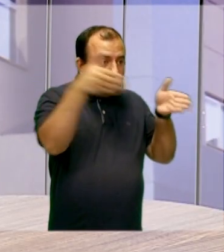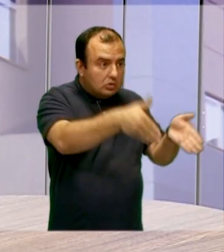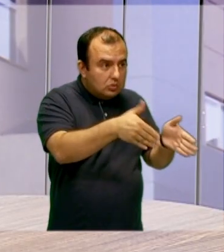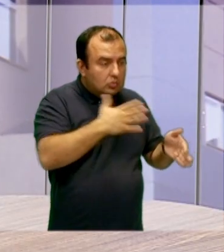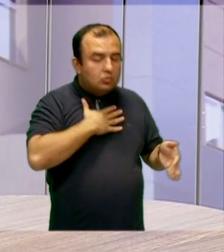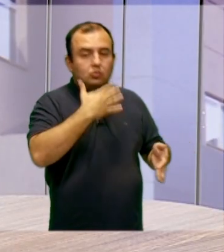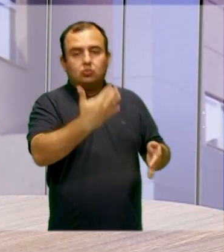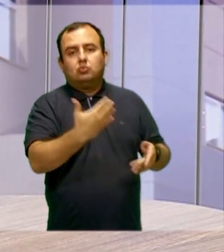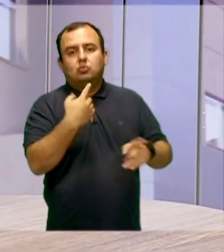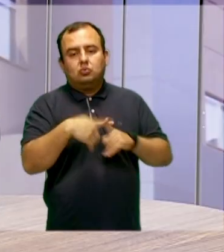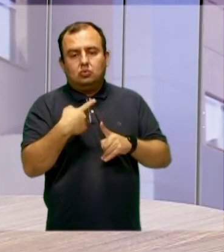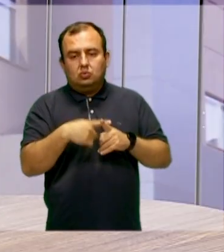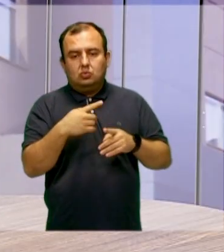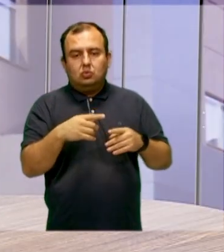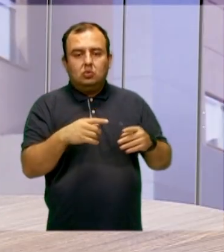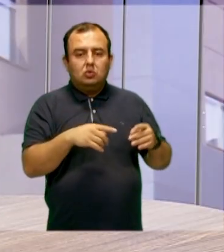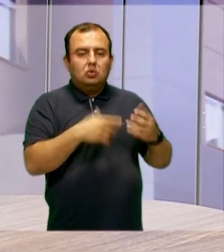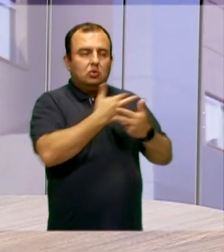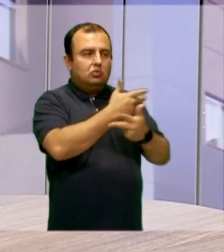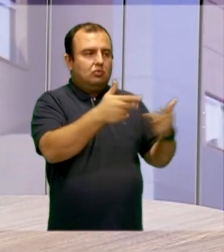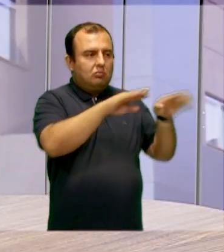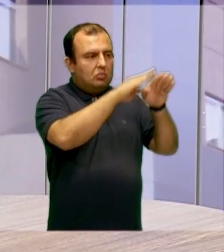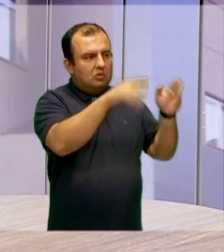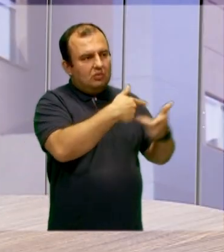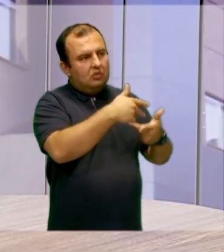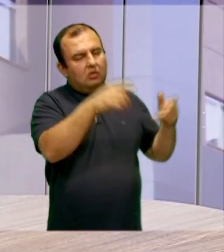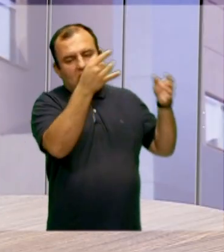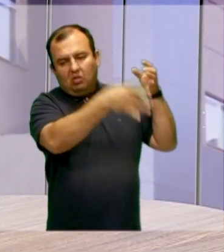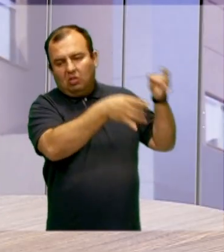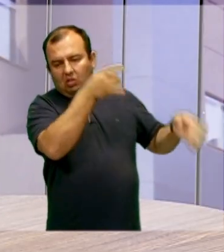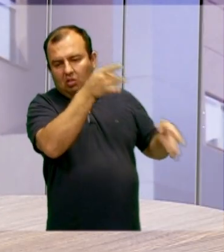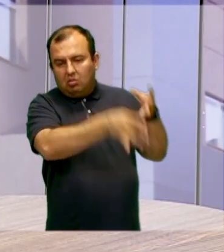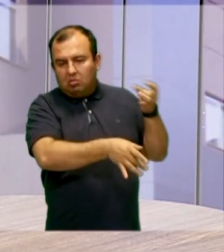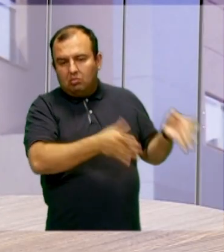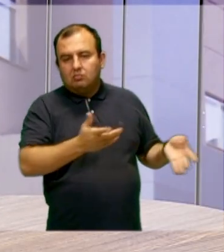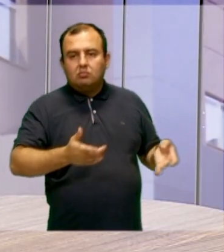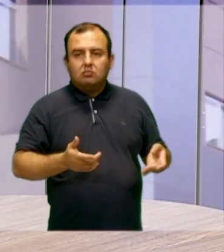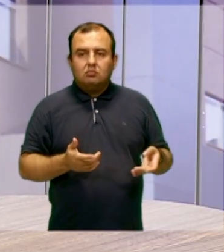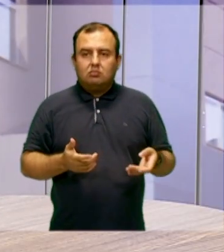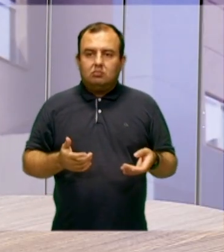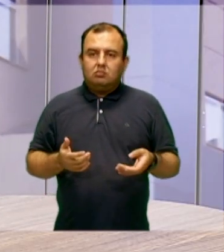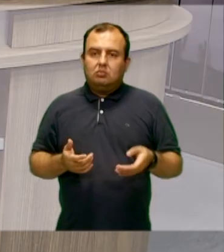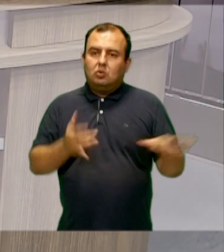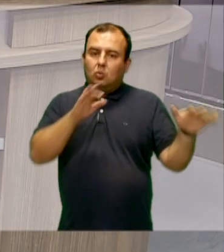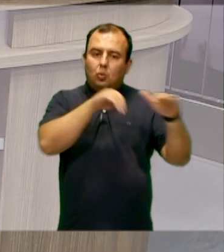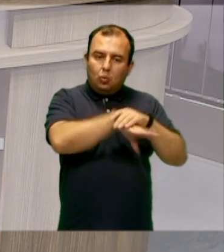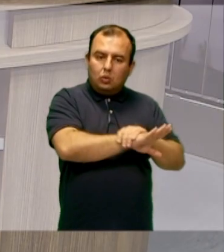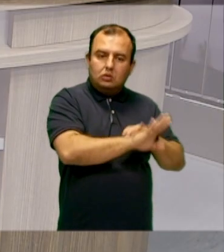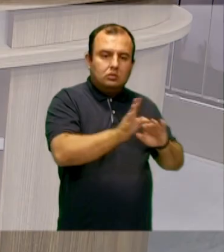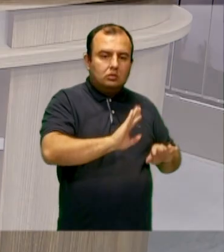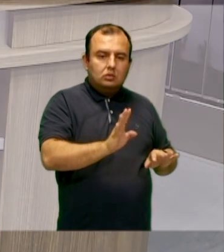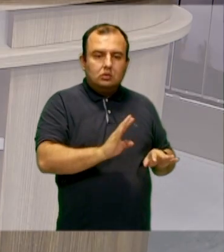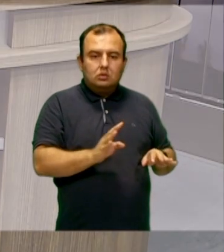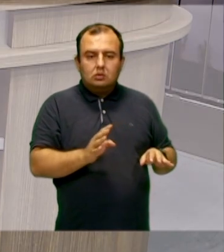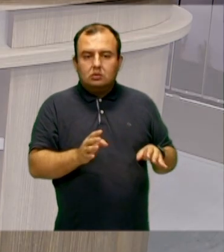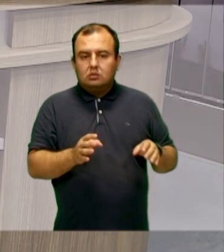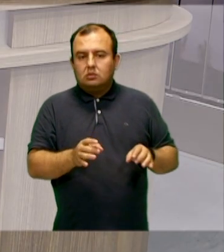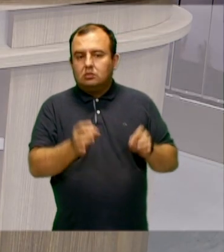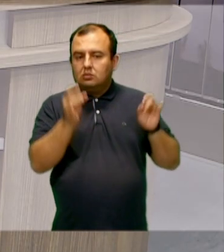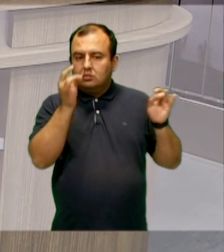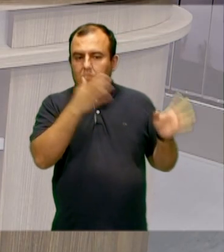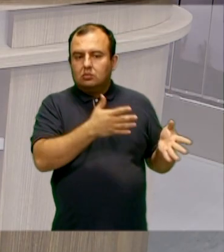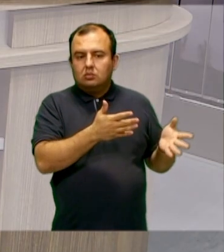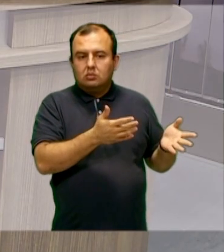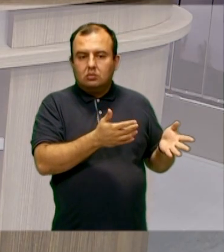Porque, literalmente, os móveis estavam por cima do outro, jogados, de qualquer forma. Eles não estavam só guardados lá, eles tinham lá como se